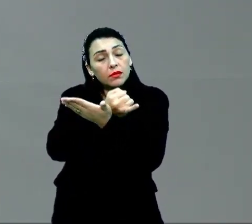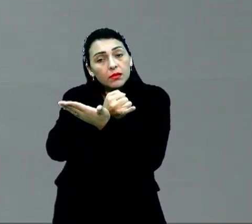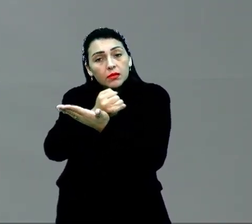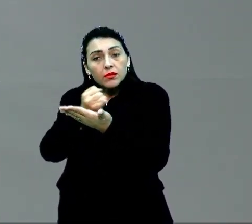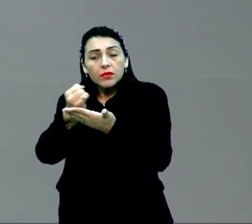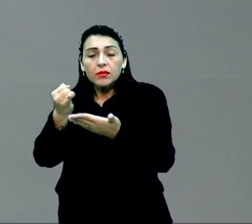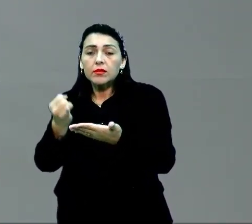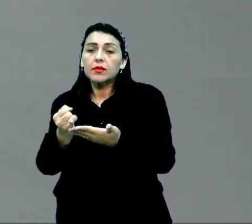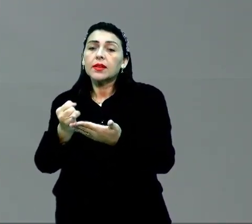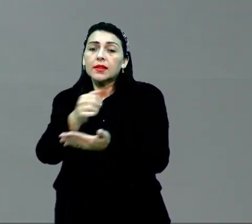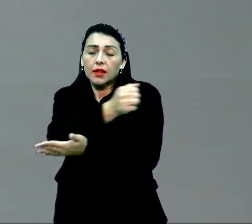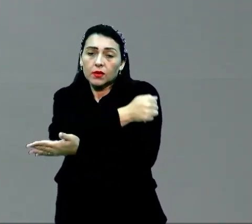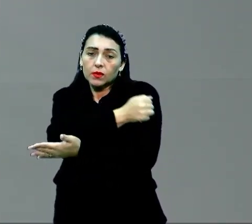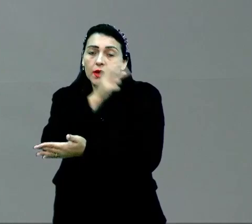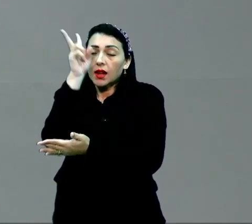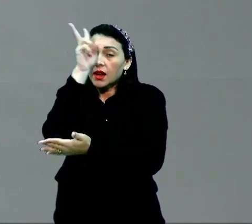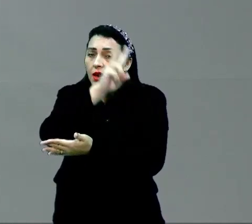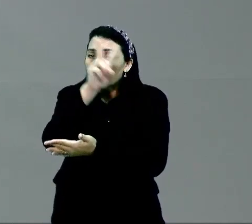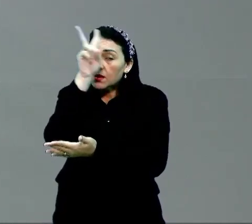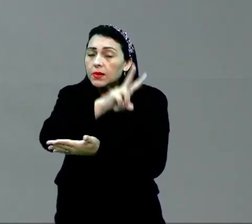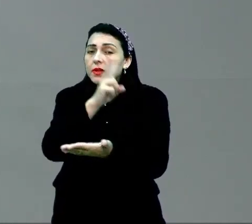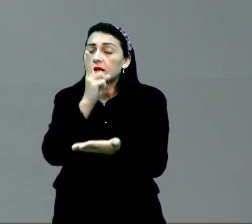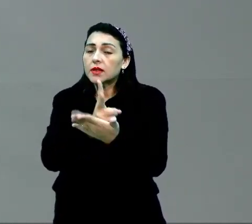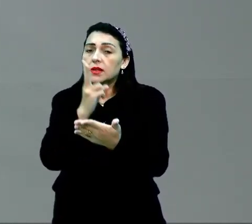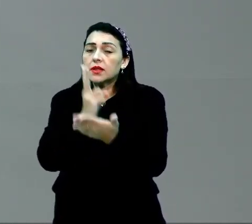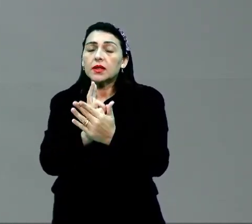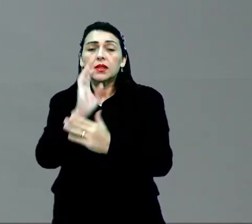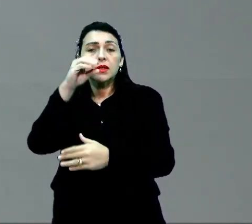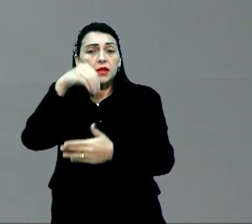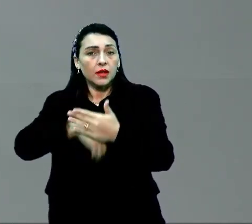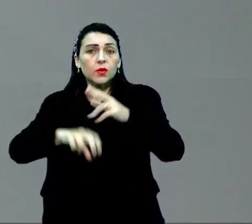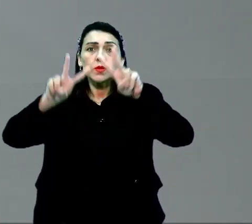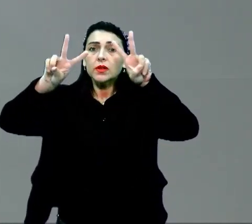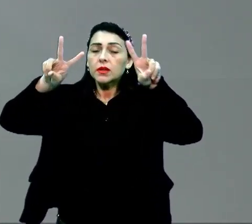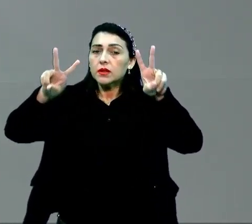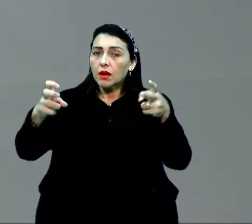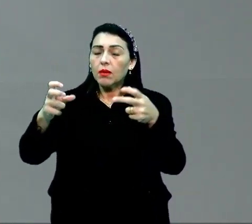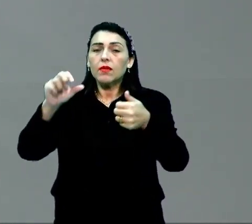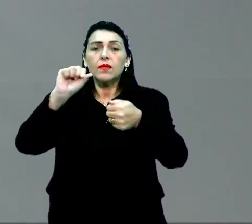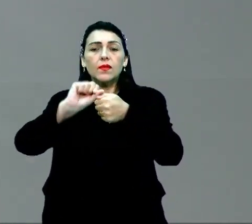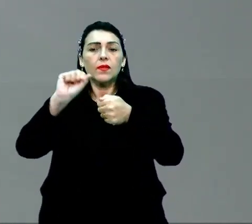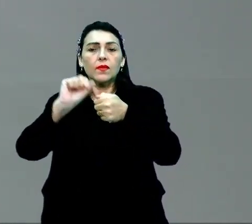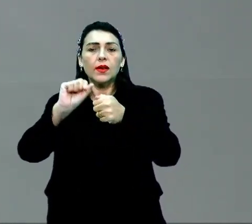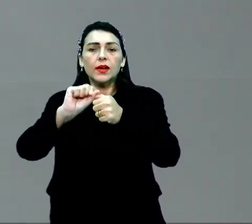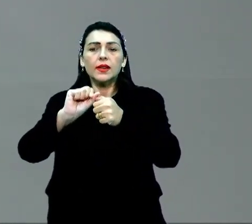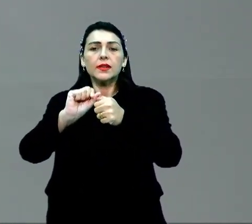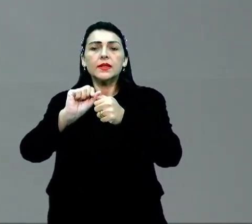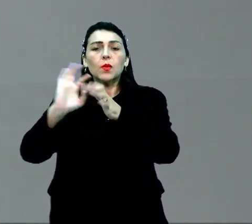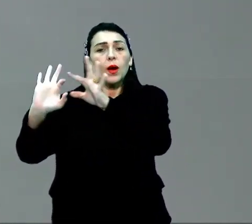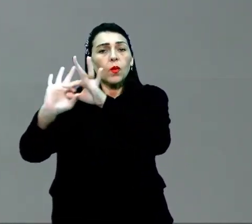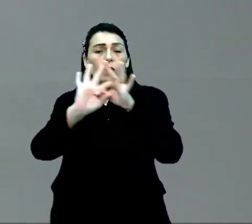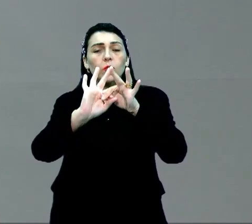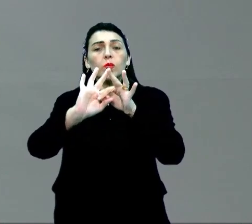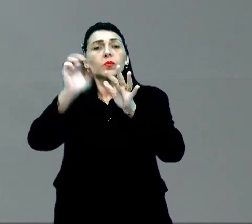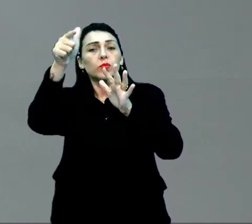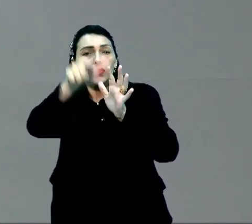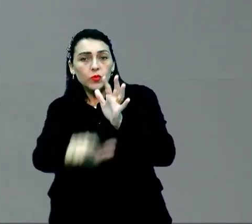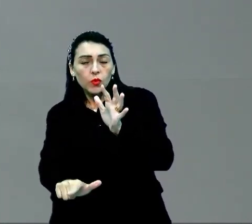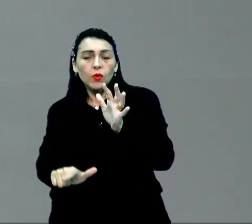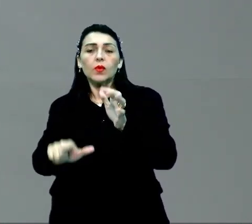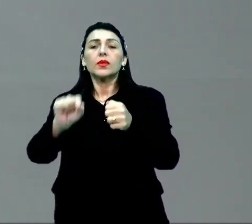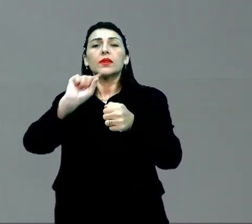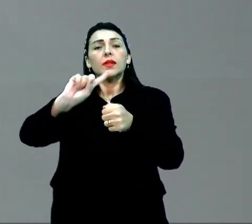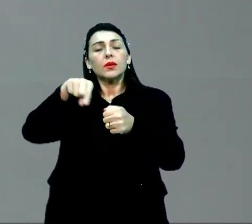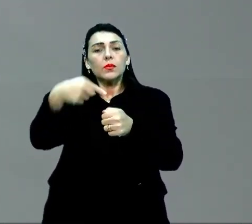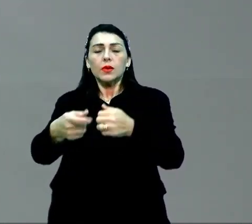introdução dessa aluna. Lembrando sempre que lá dentro do seu tema, você vai fazer uma contextualização, né? Logo em seguida,